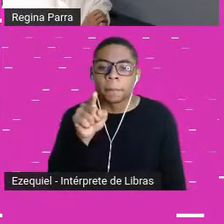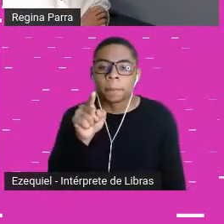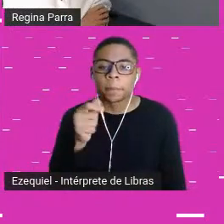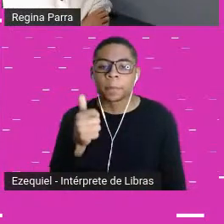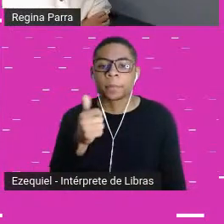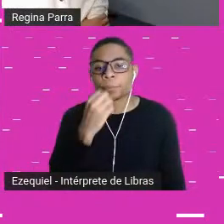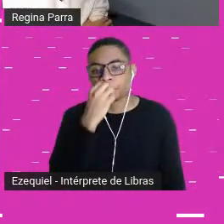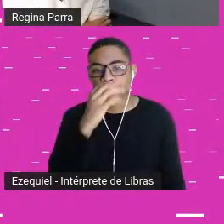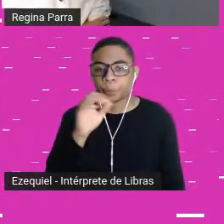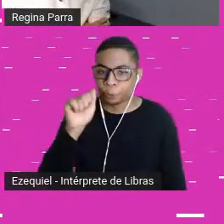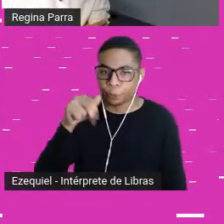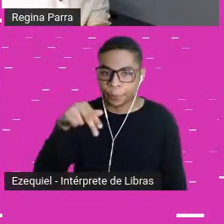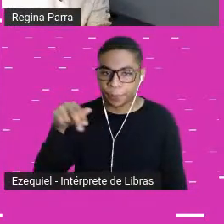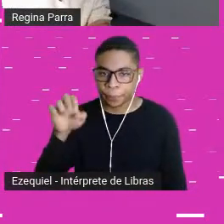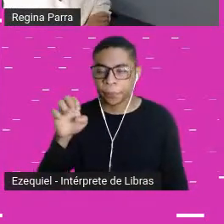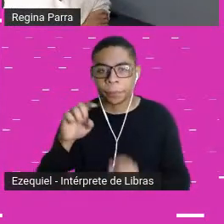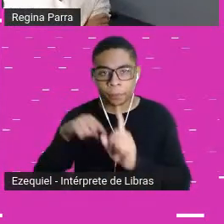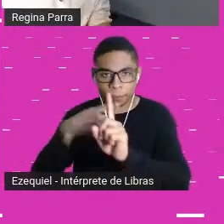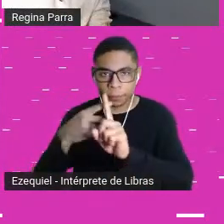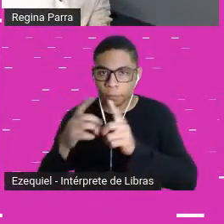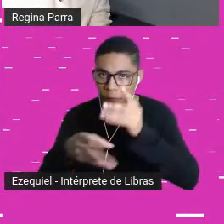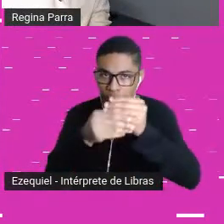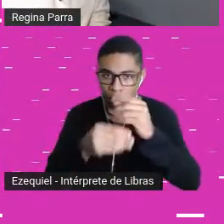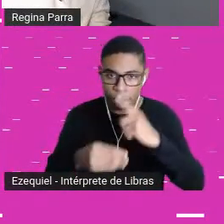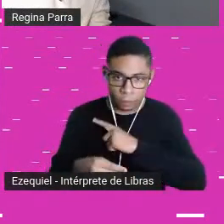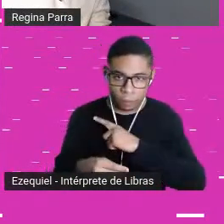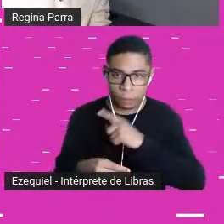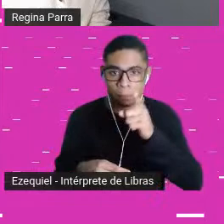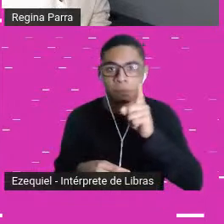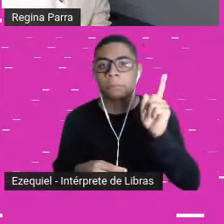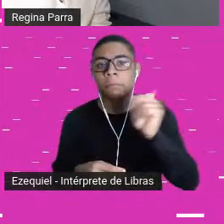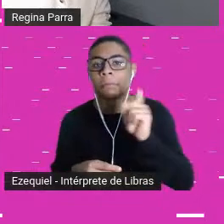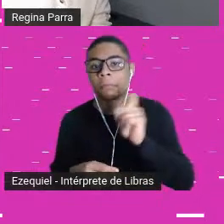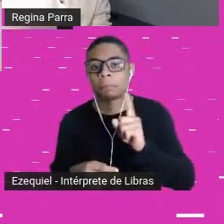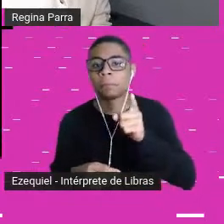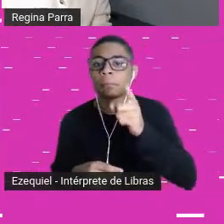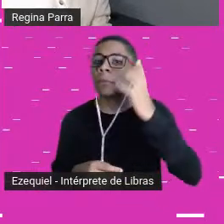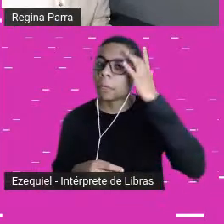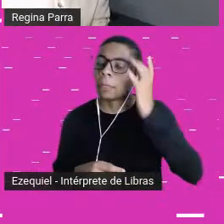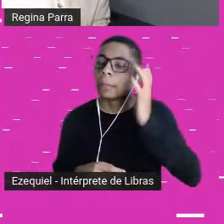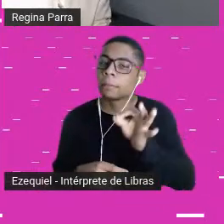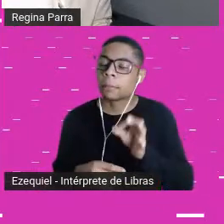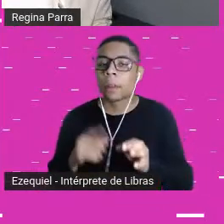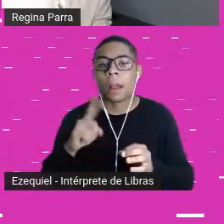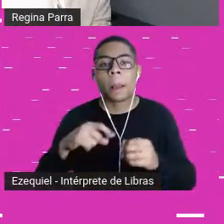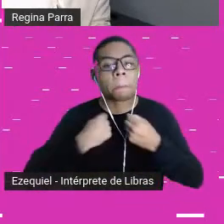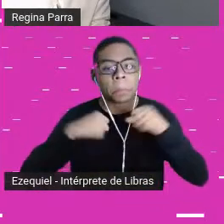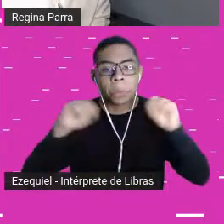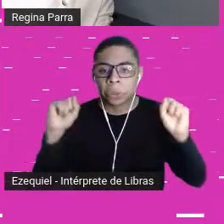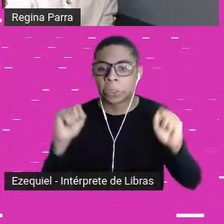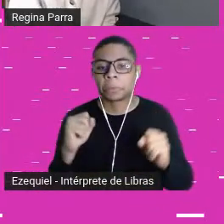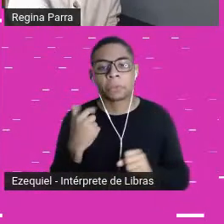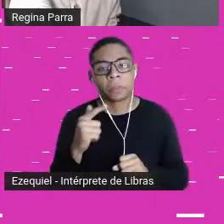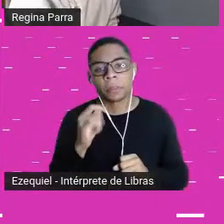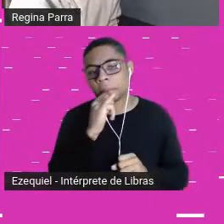Anne, algum complemento? Eu acho que é impossível não ter